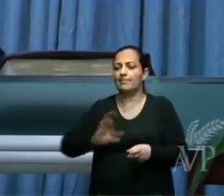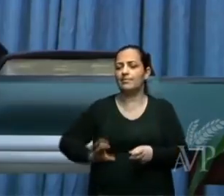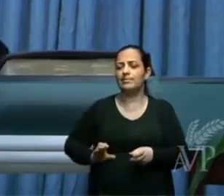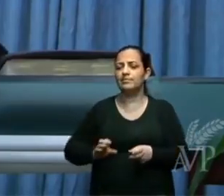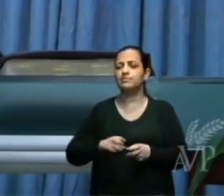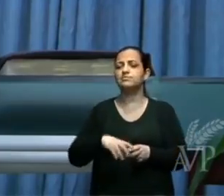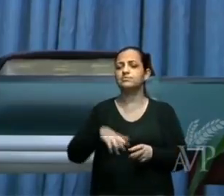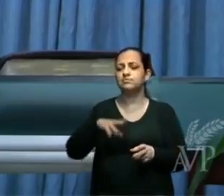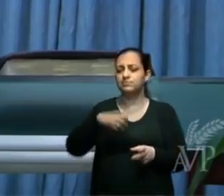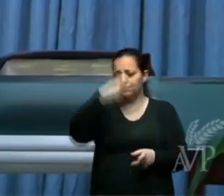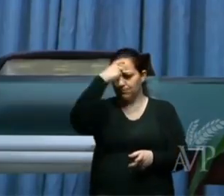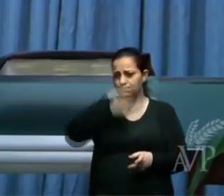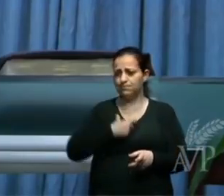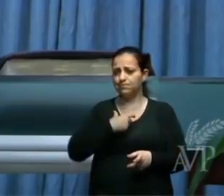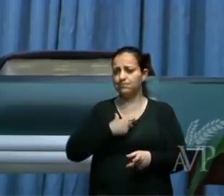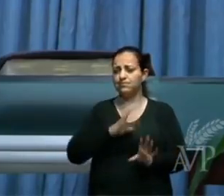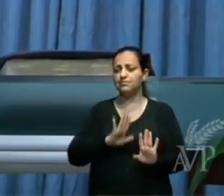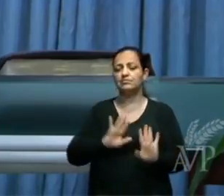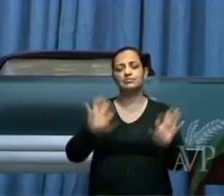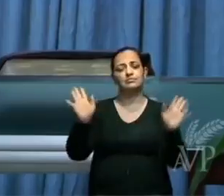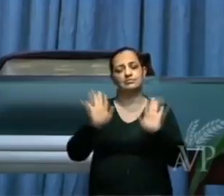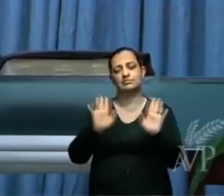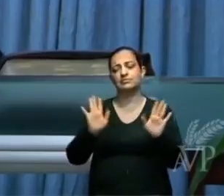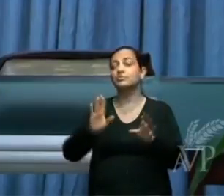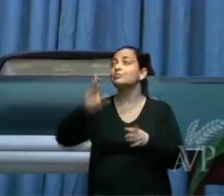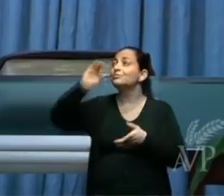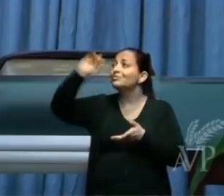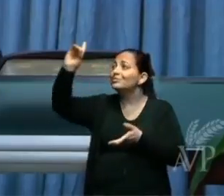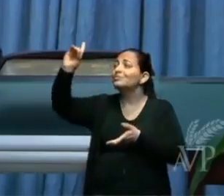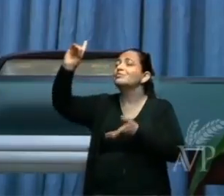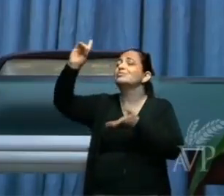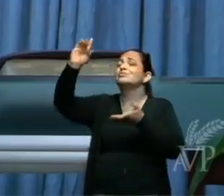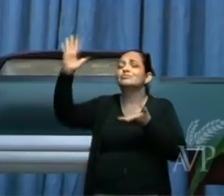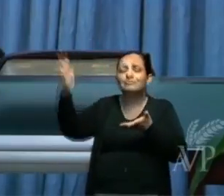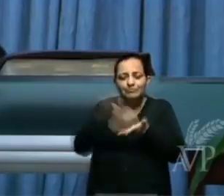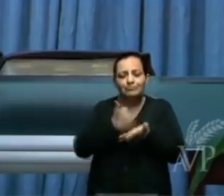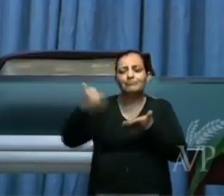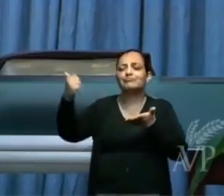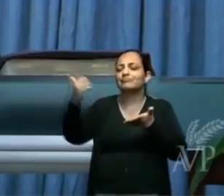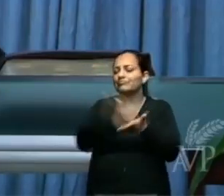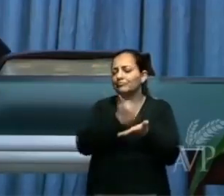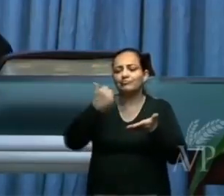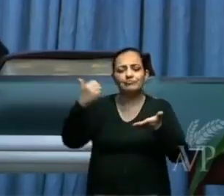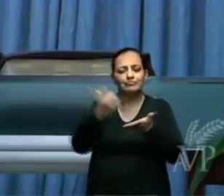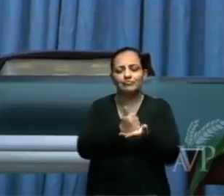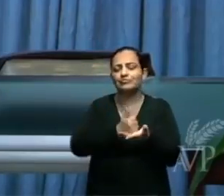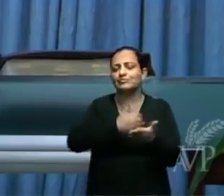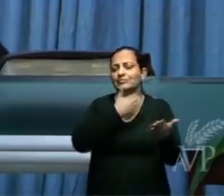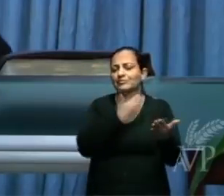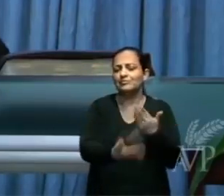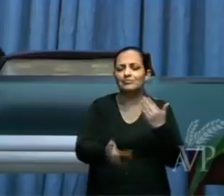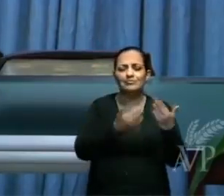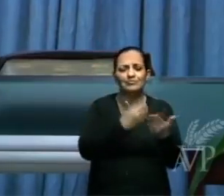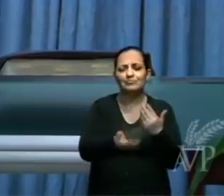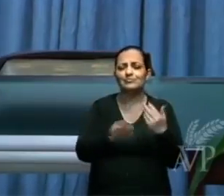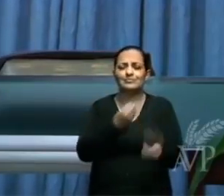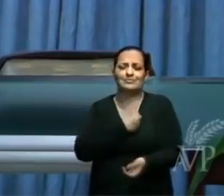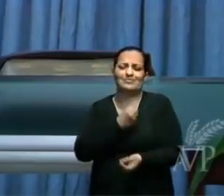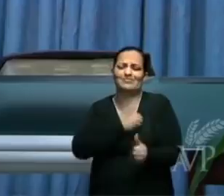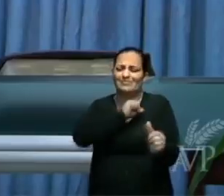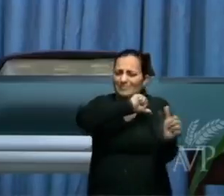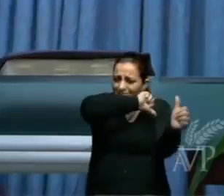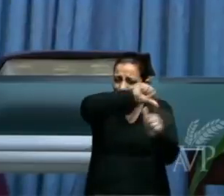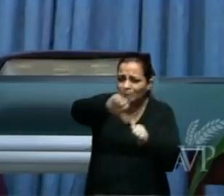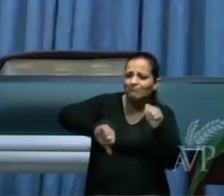senhor nos tirou o senhor me tirou tirou meu irmão minha irmã lá da sarjeta lá daquele velho